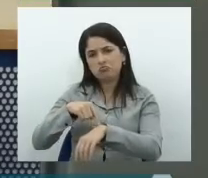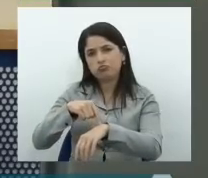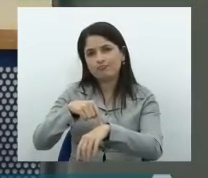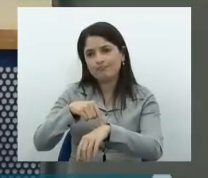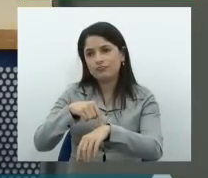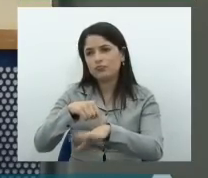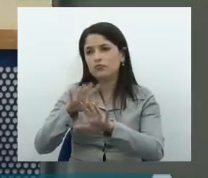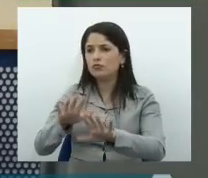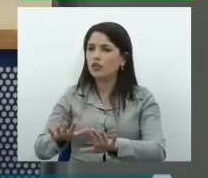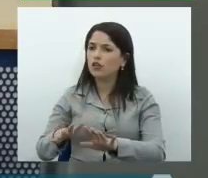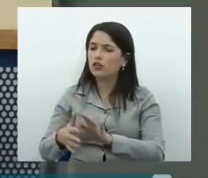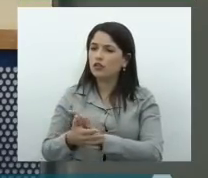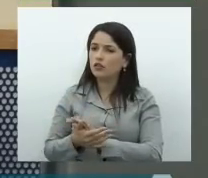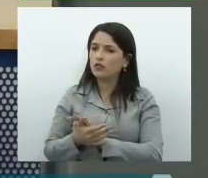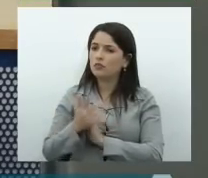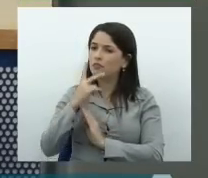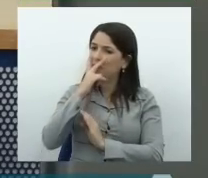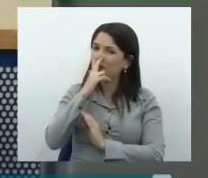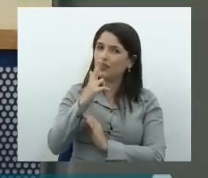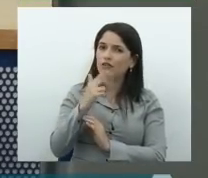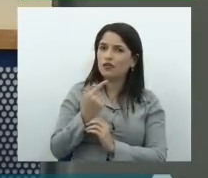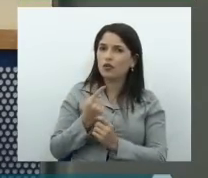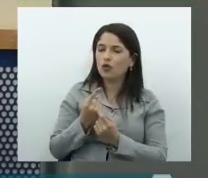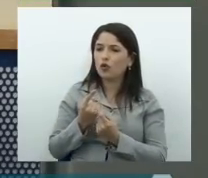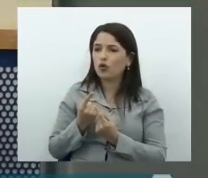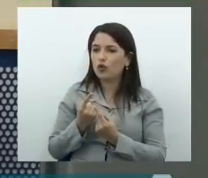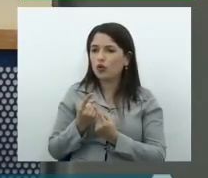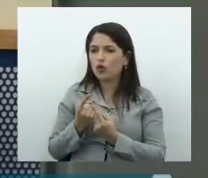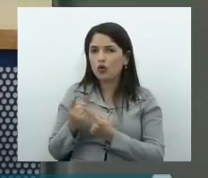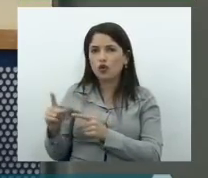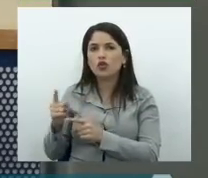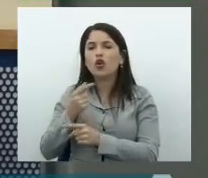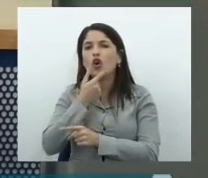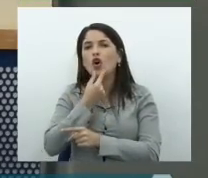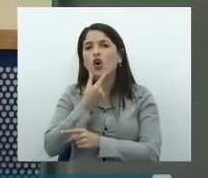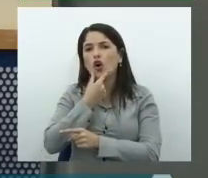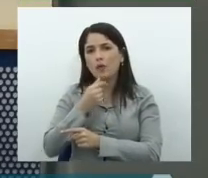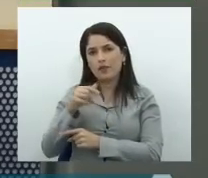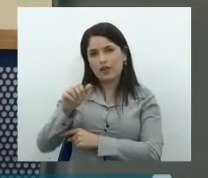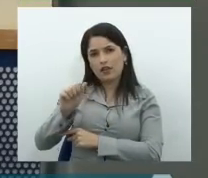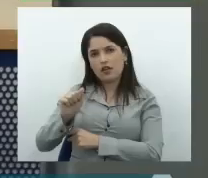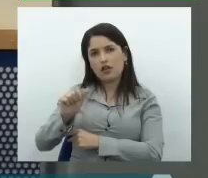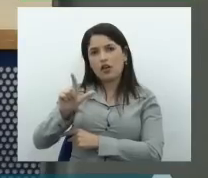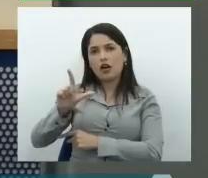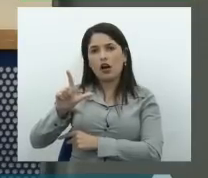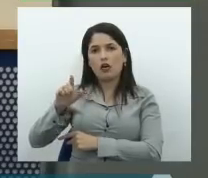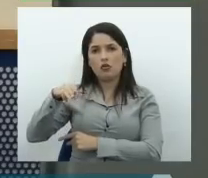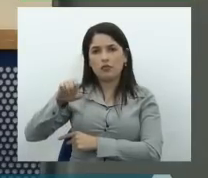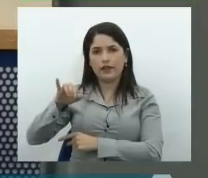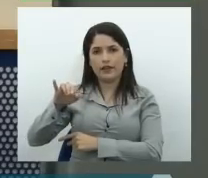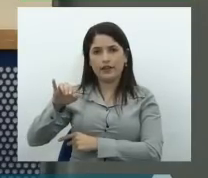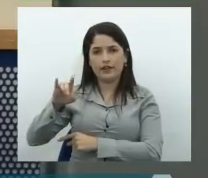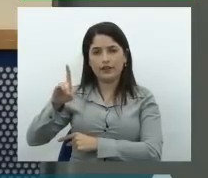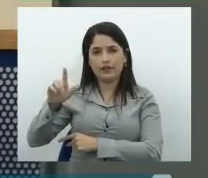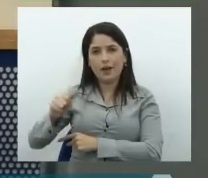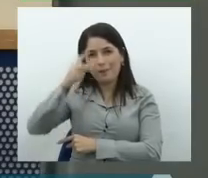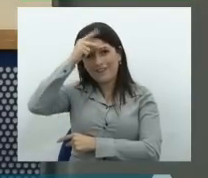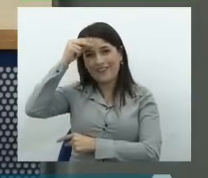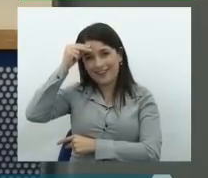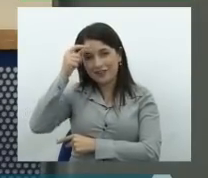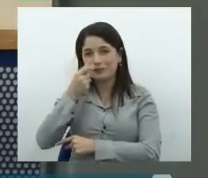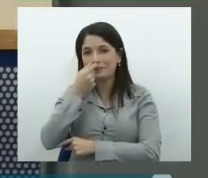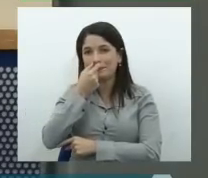senhor faz franca oposição ao governo Almeida, ao governo do PT, e eu, às vezes, fico